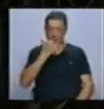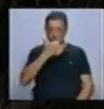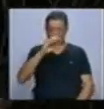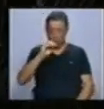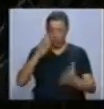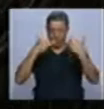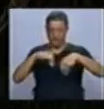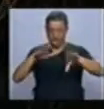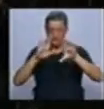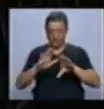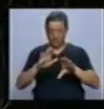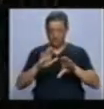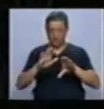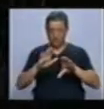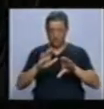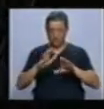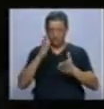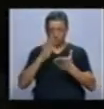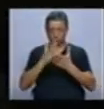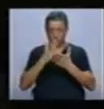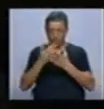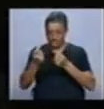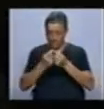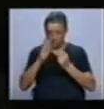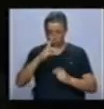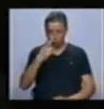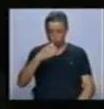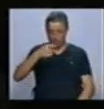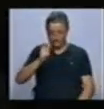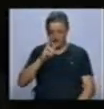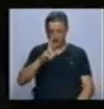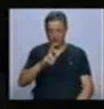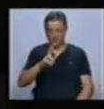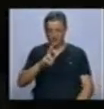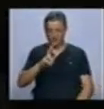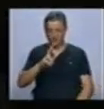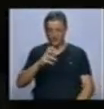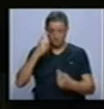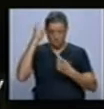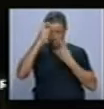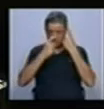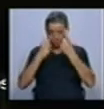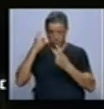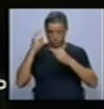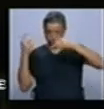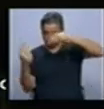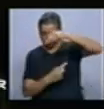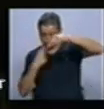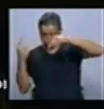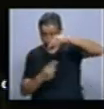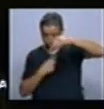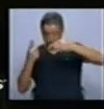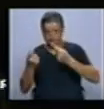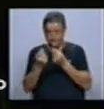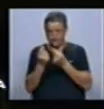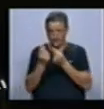com que seja o sítio diabólico? É que se está tão próximo de Júpiter, pode-se pensar, do ponto de vista lógico, que, como gira muito próximo de Júpiter,